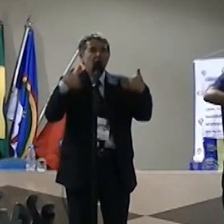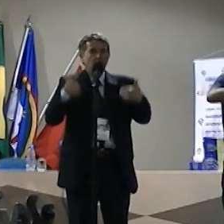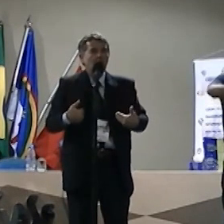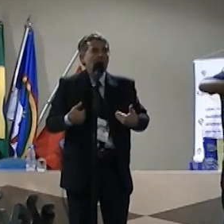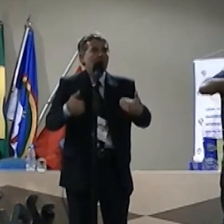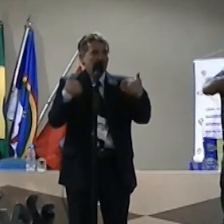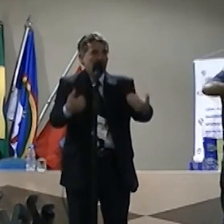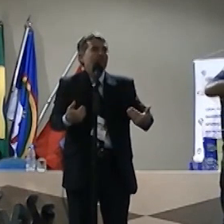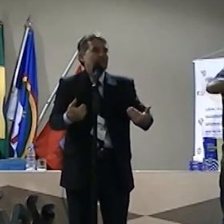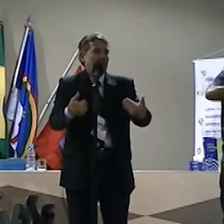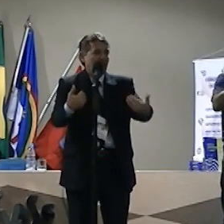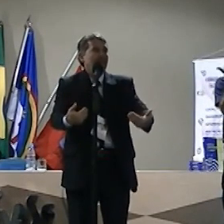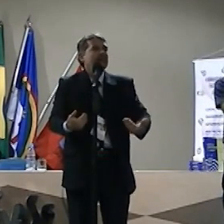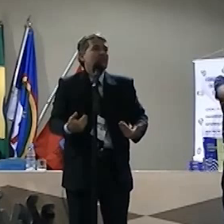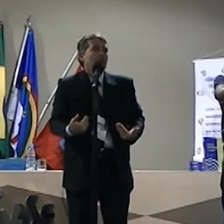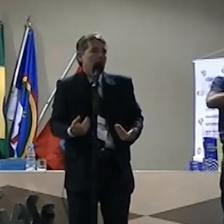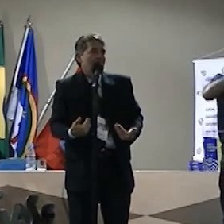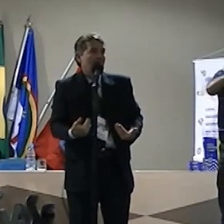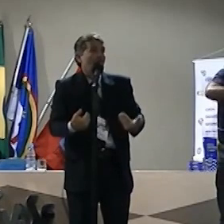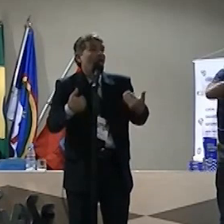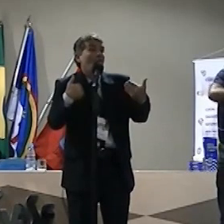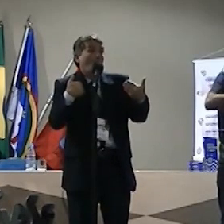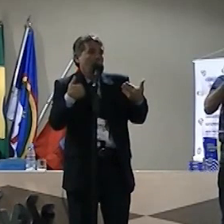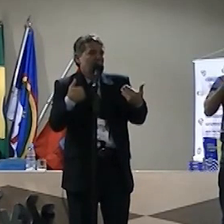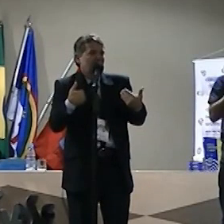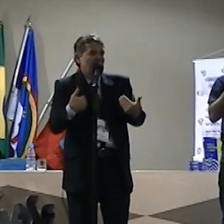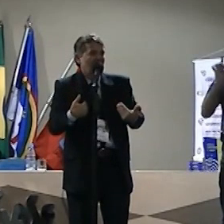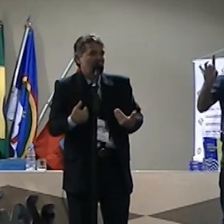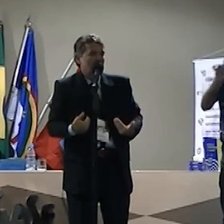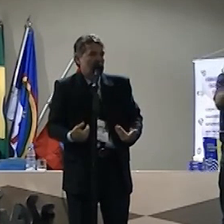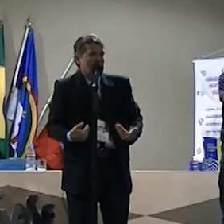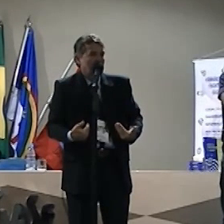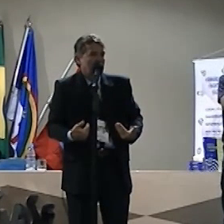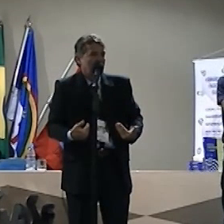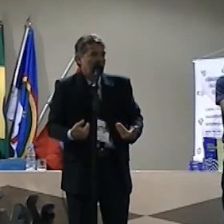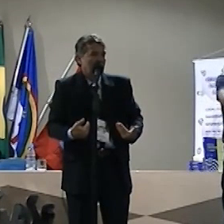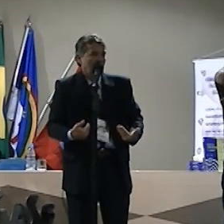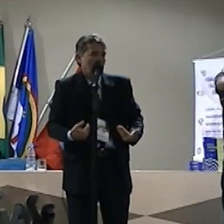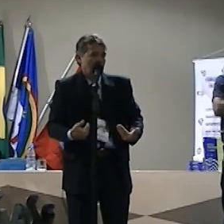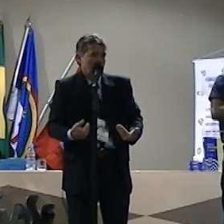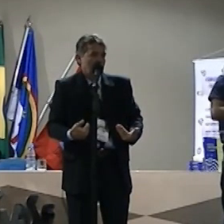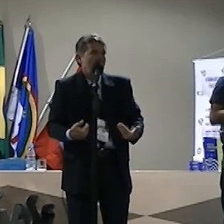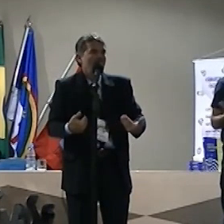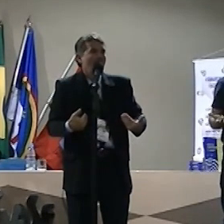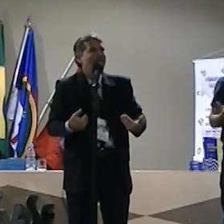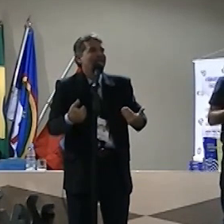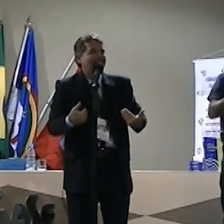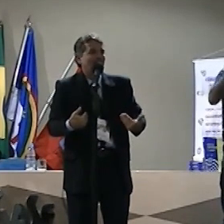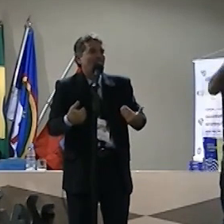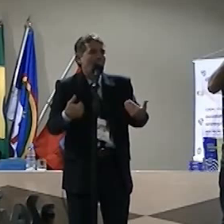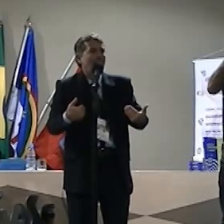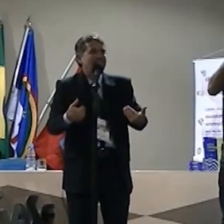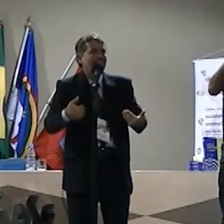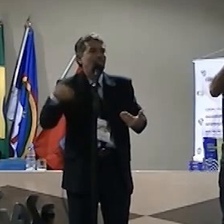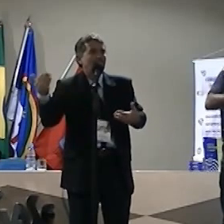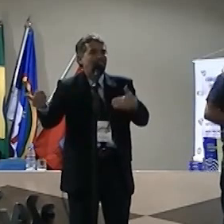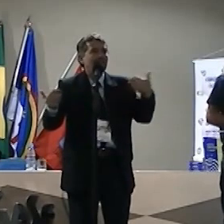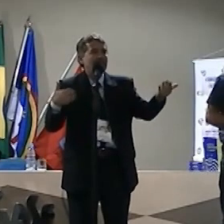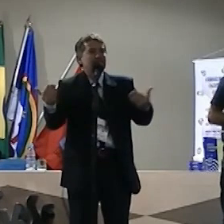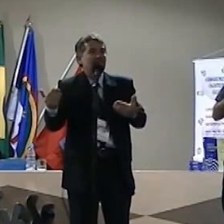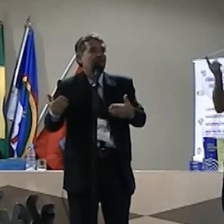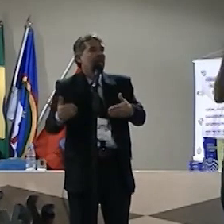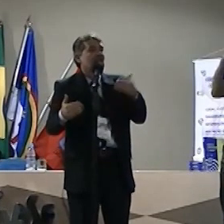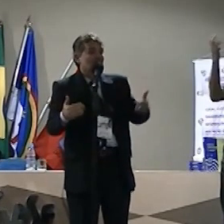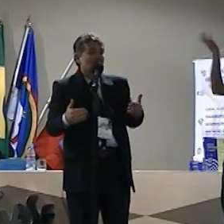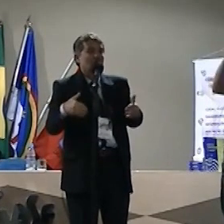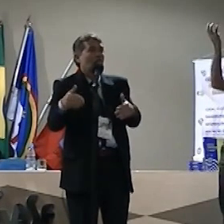surdo tenha autonomia para buscar esse mundo melhor consciente conosco, e não mandado ou pau mandado por A, B